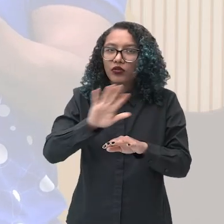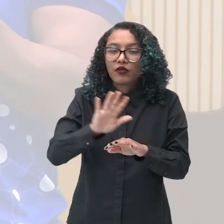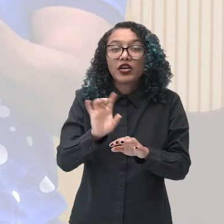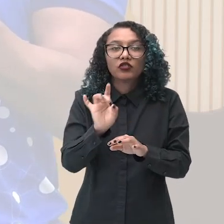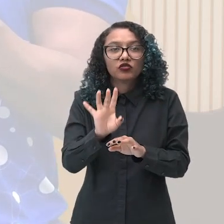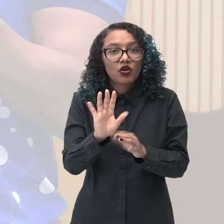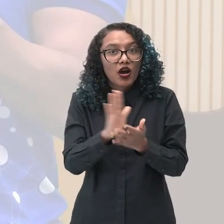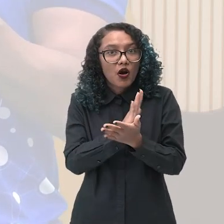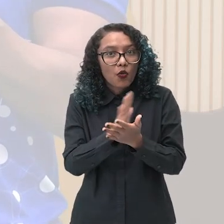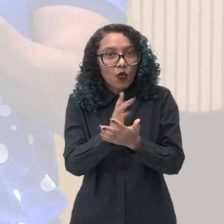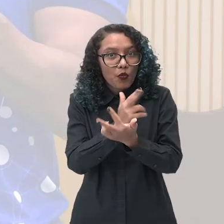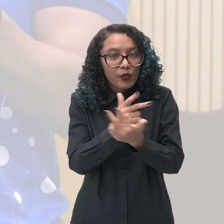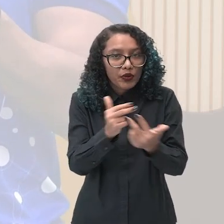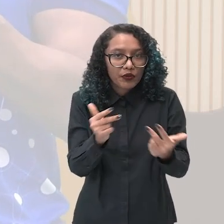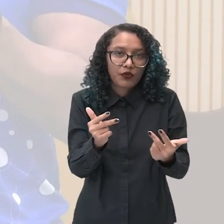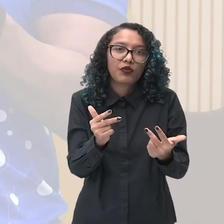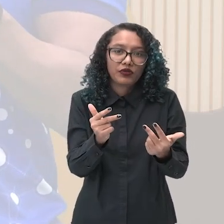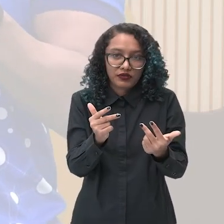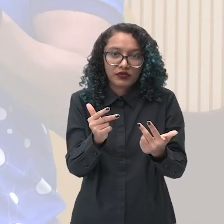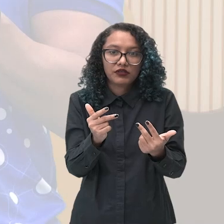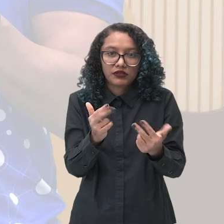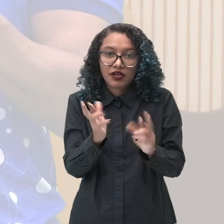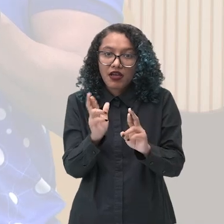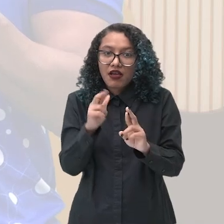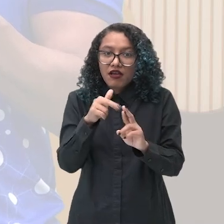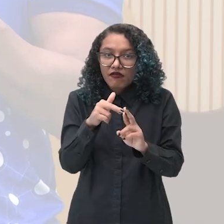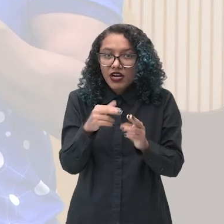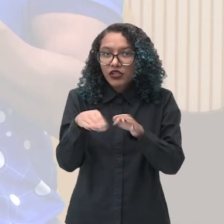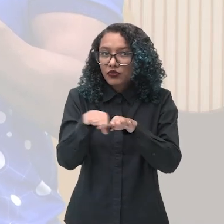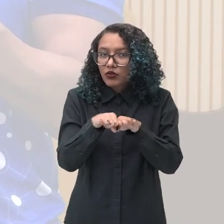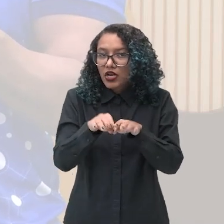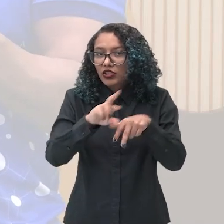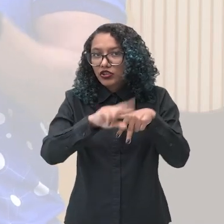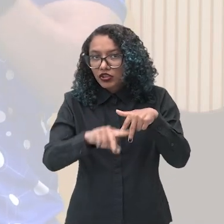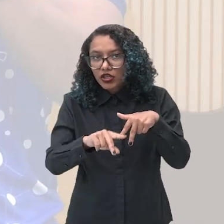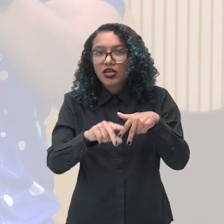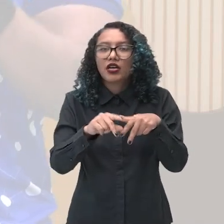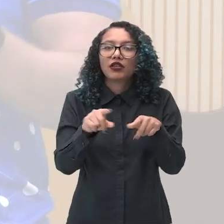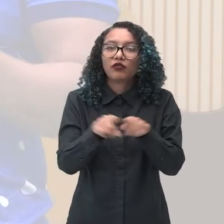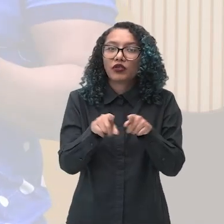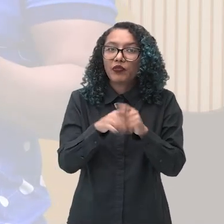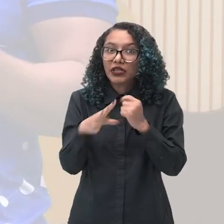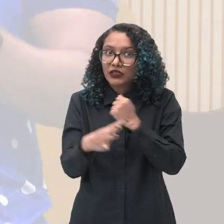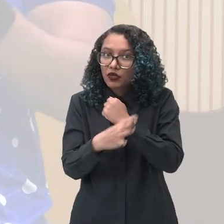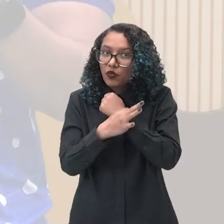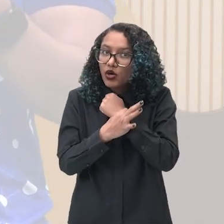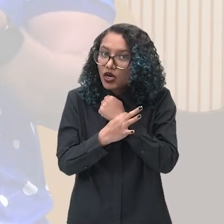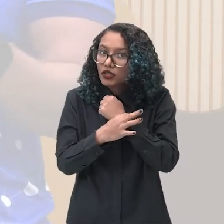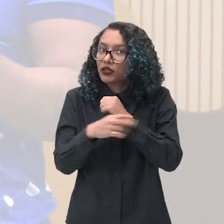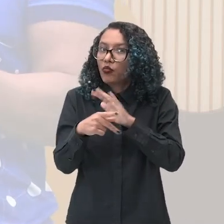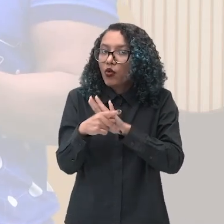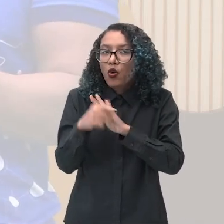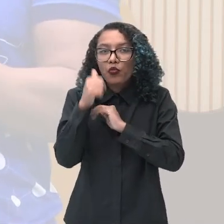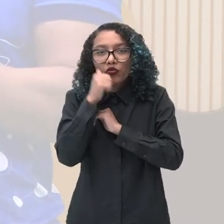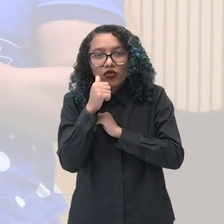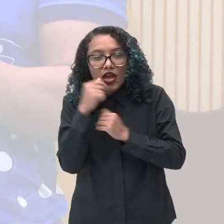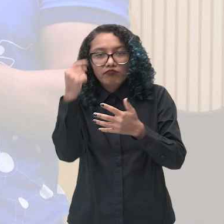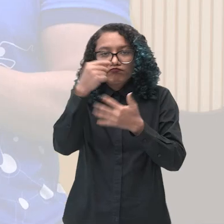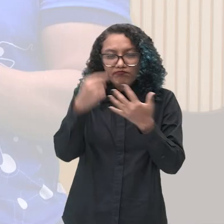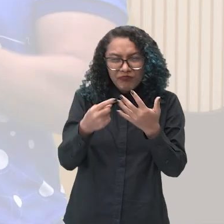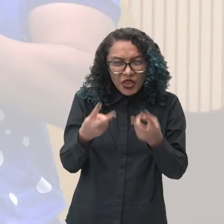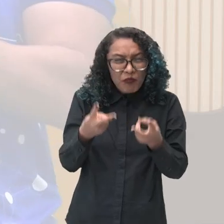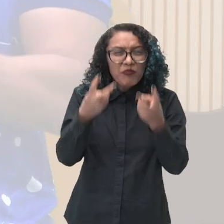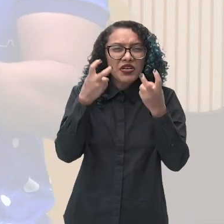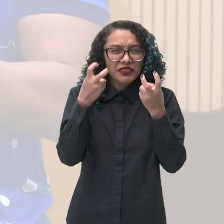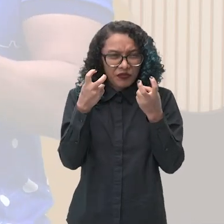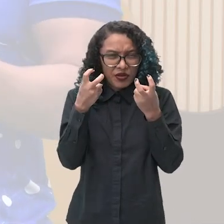questões relacionadas à questão da igualdade de gênero, né, isso, da segurança delas, dentre outros aspectos. Consegue